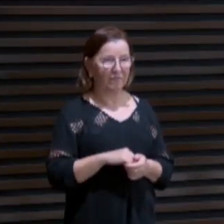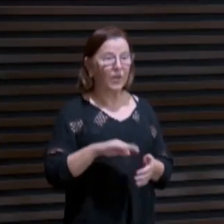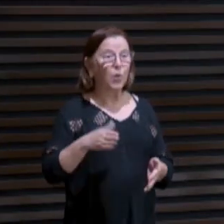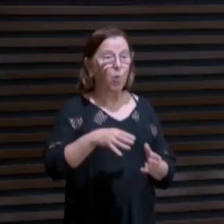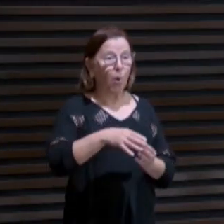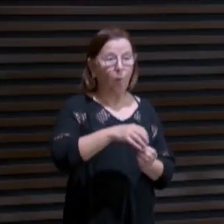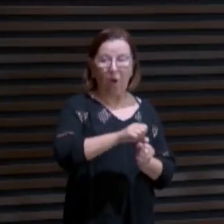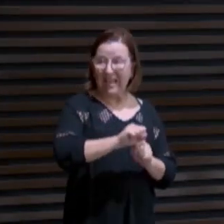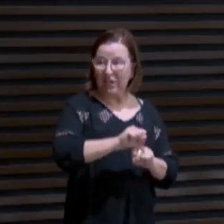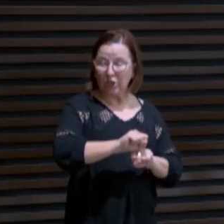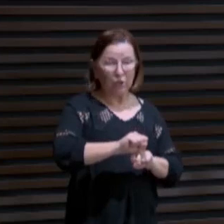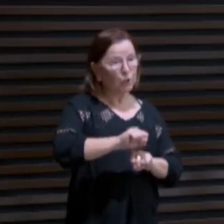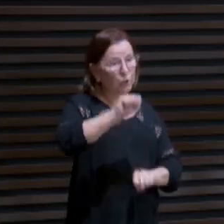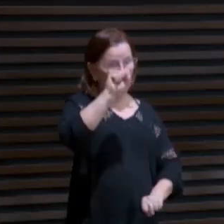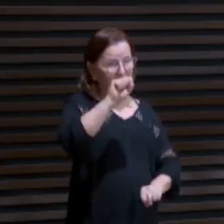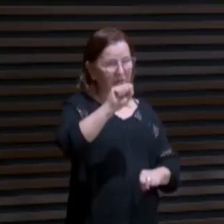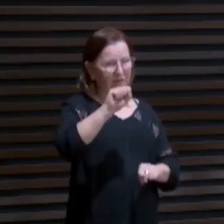questão?